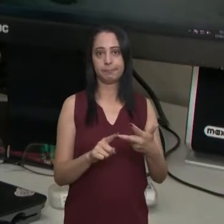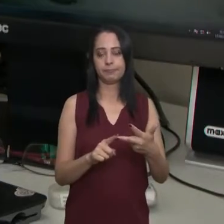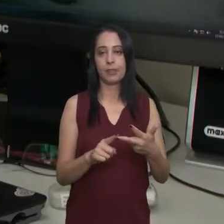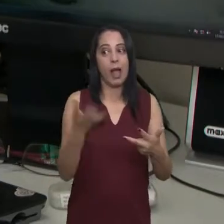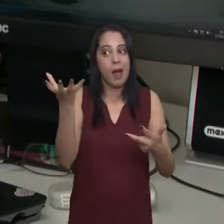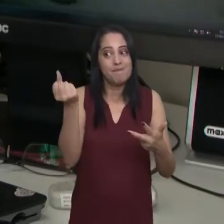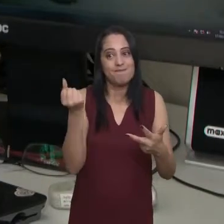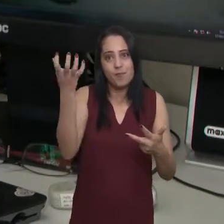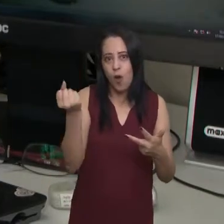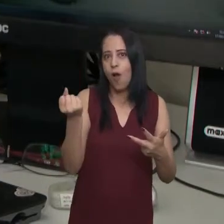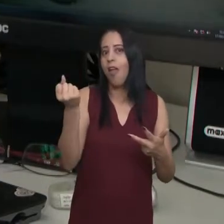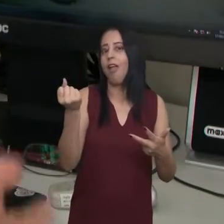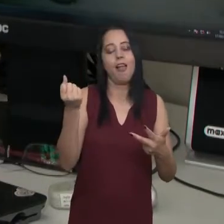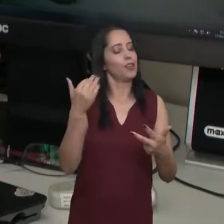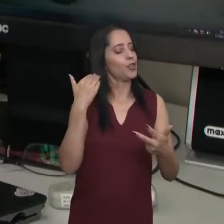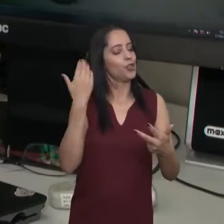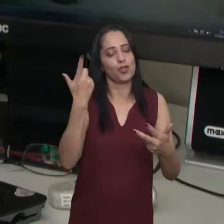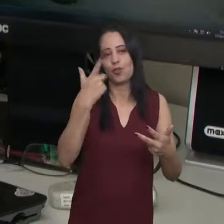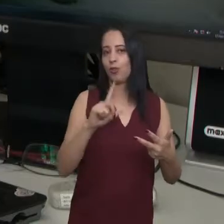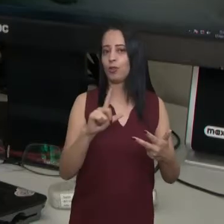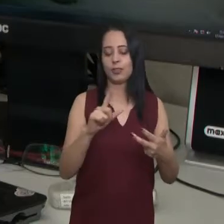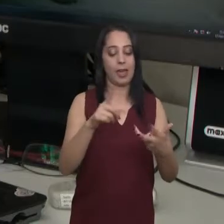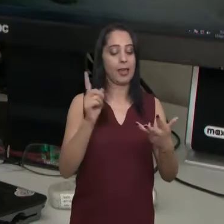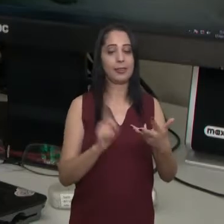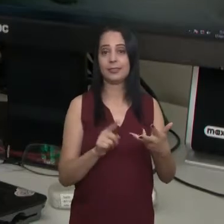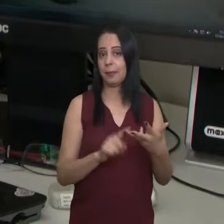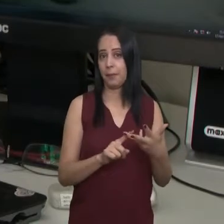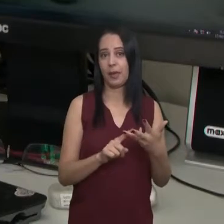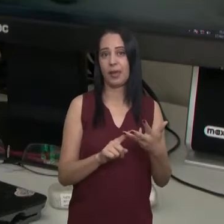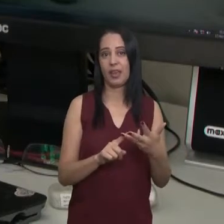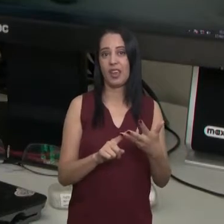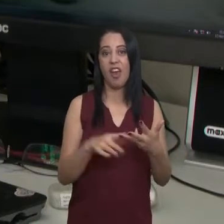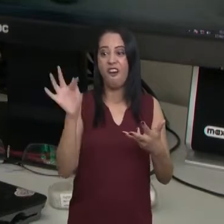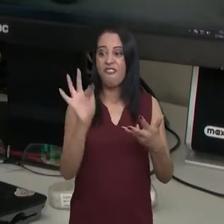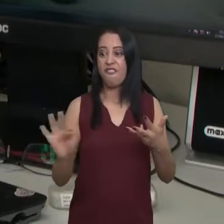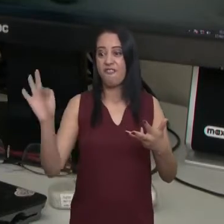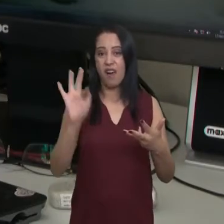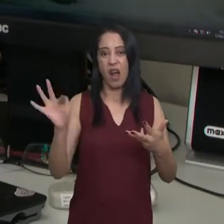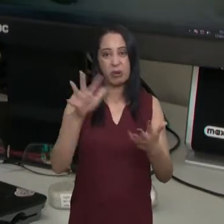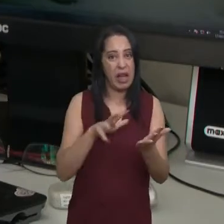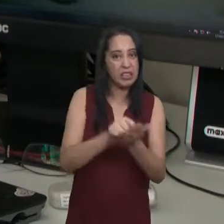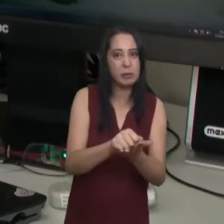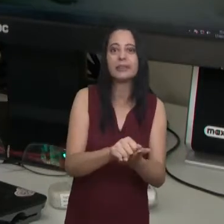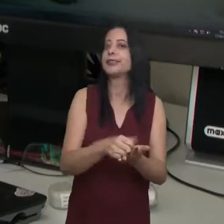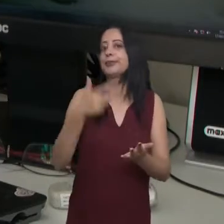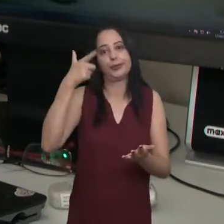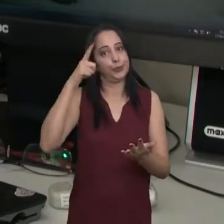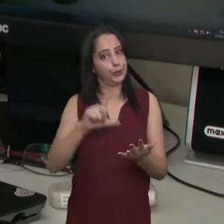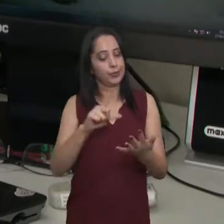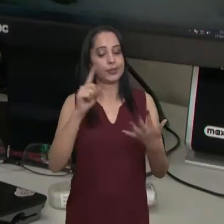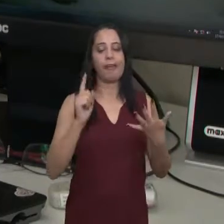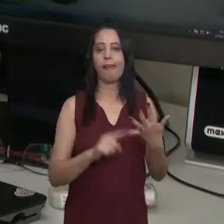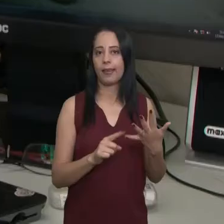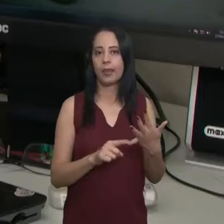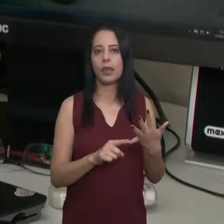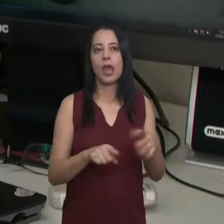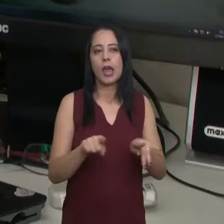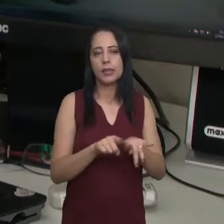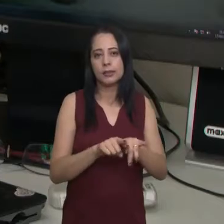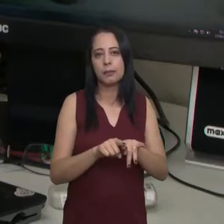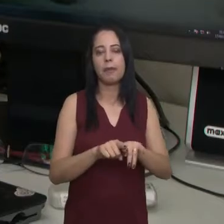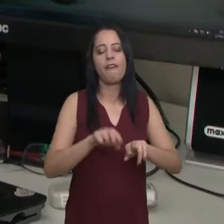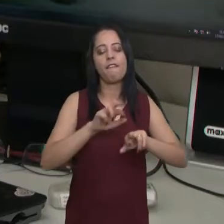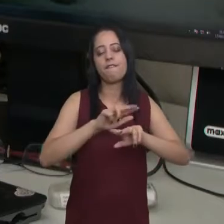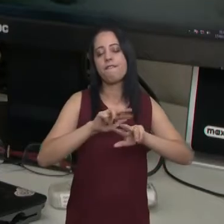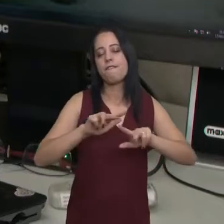programas governamentais, Auxílio Brasil e tal, não consegue fazer matrícula em faculdade, por exemplo, né? E também muitas pessoas